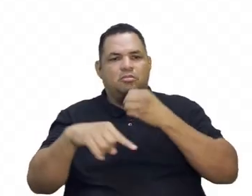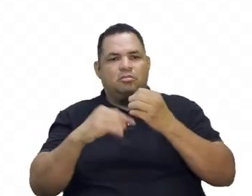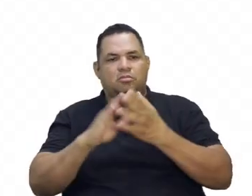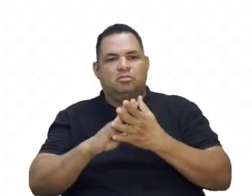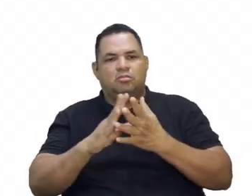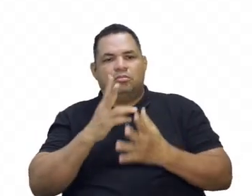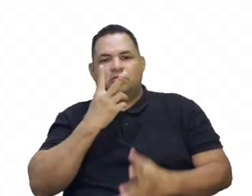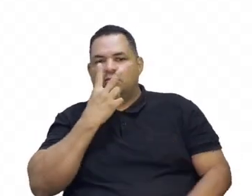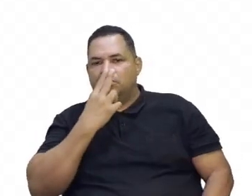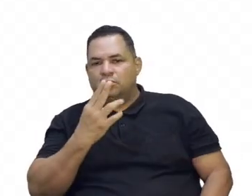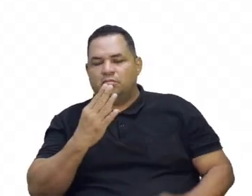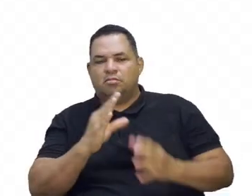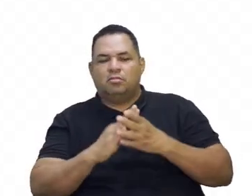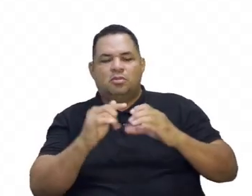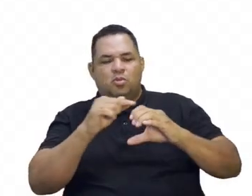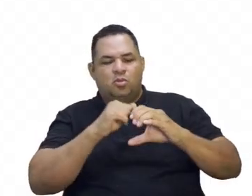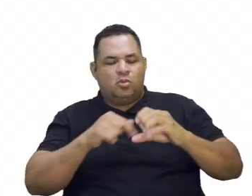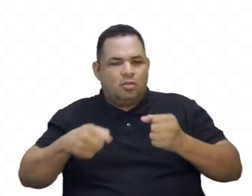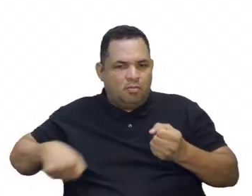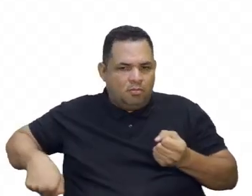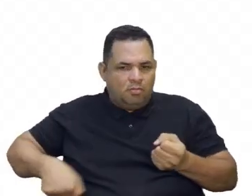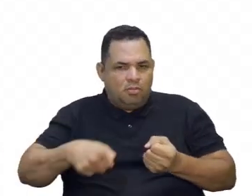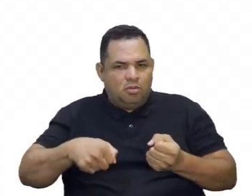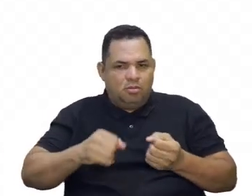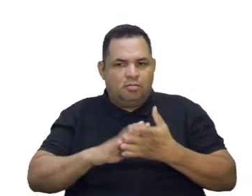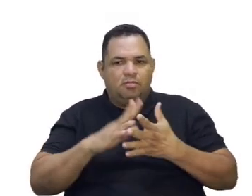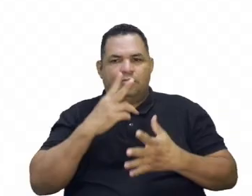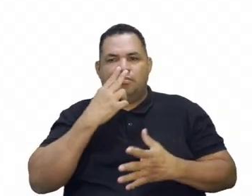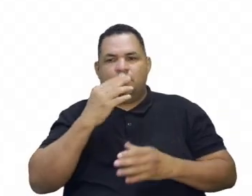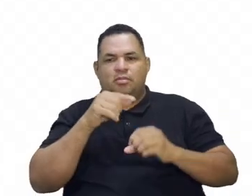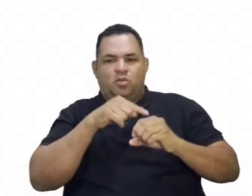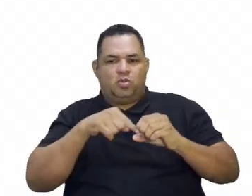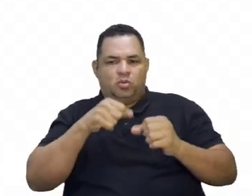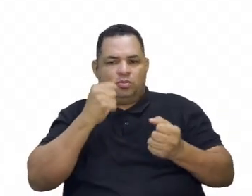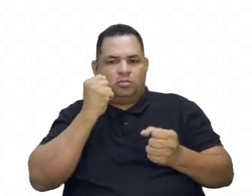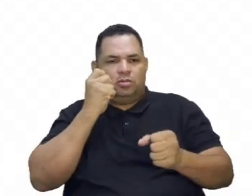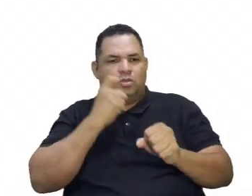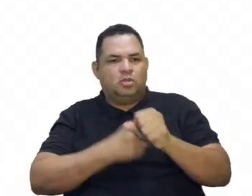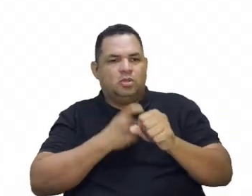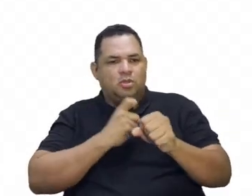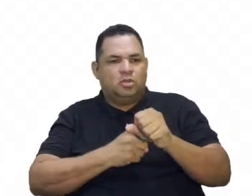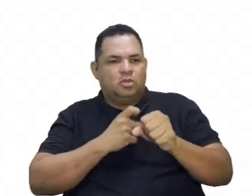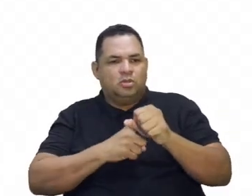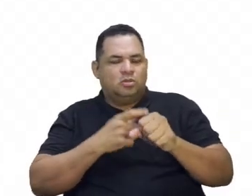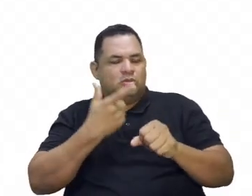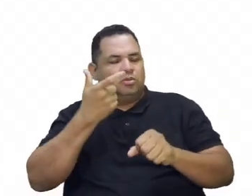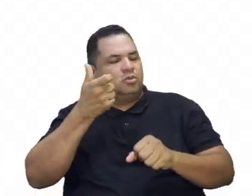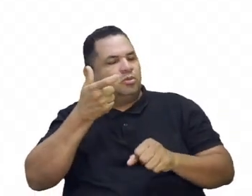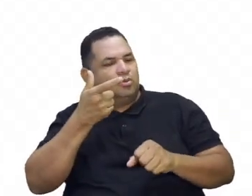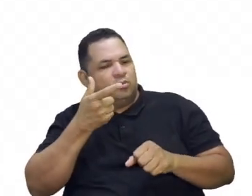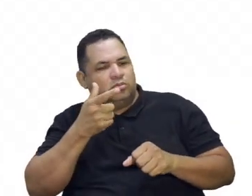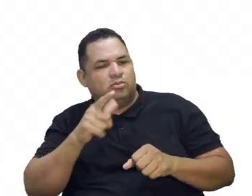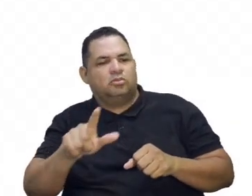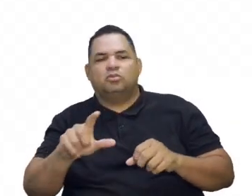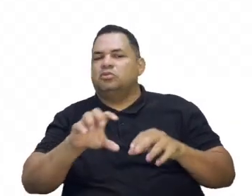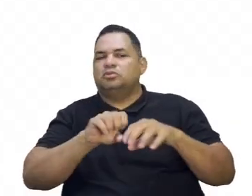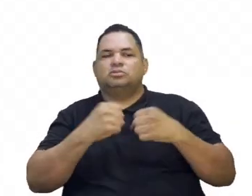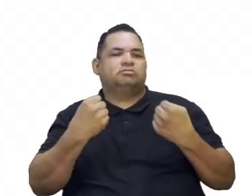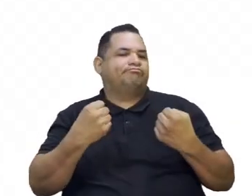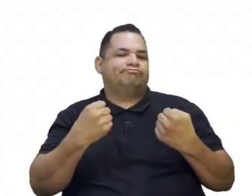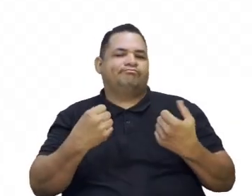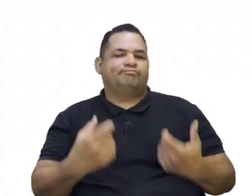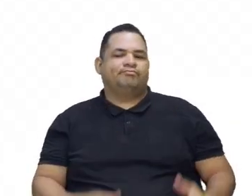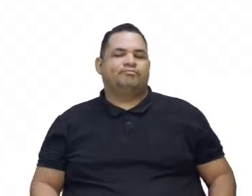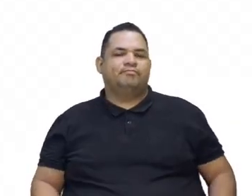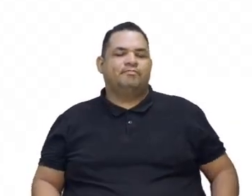se assemelhavam de bolas de bilhar por serem esferas rígidas e indivisíveis. Então,